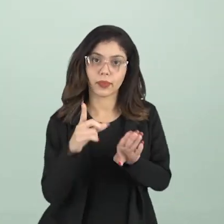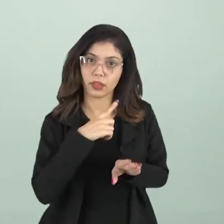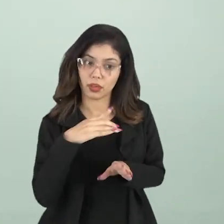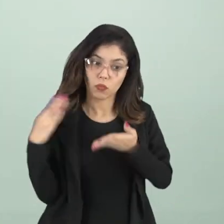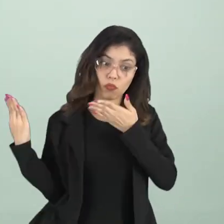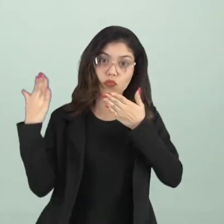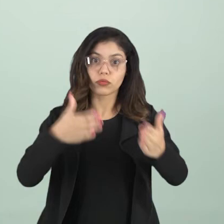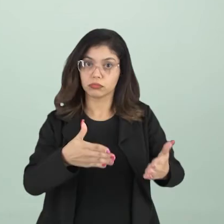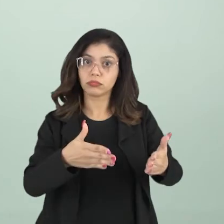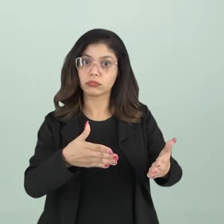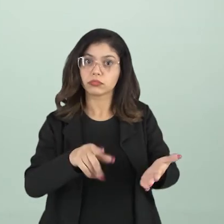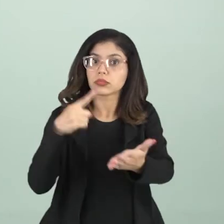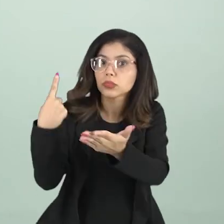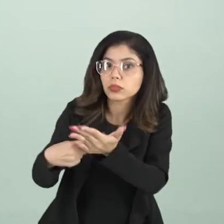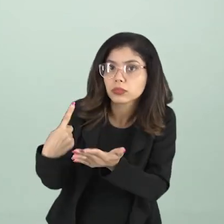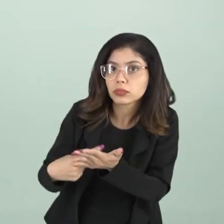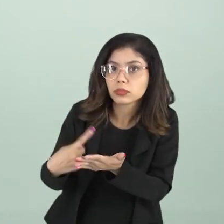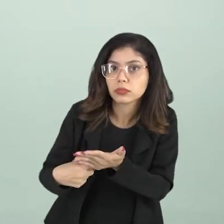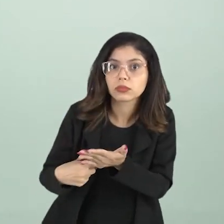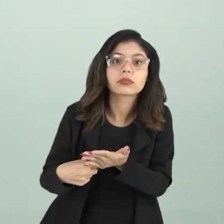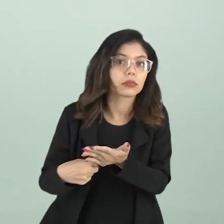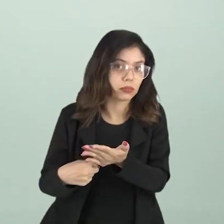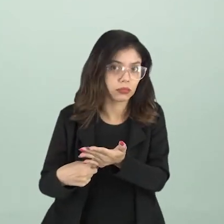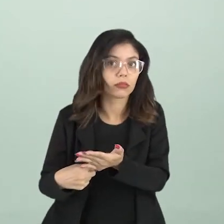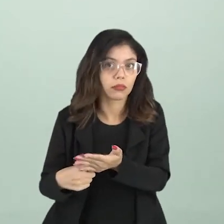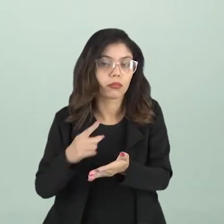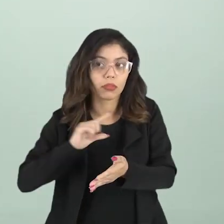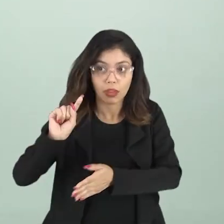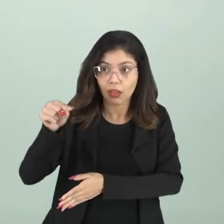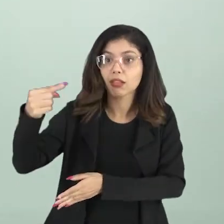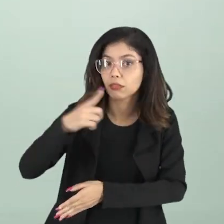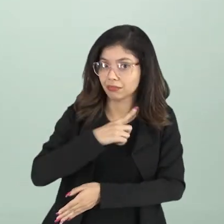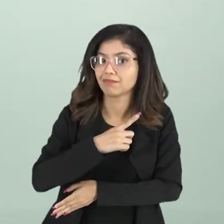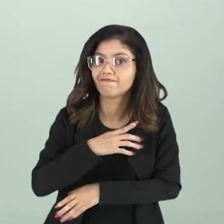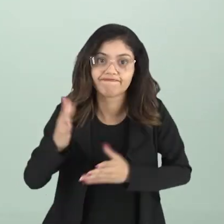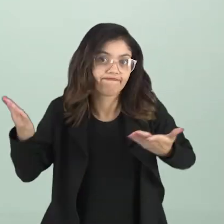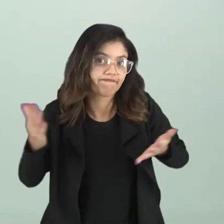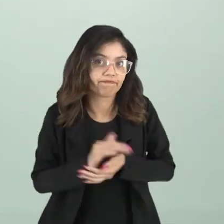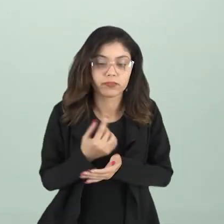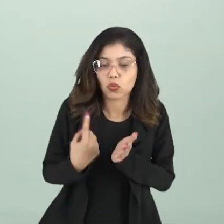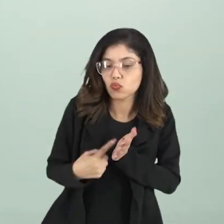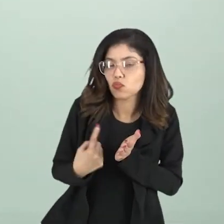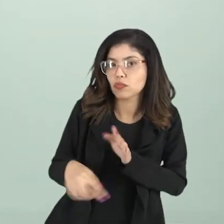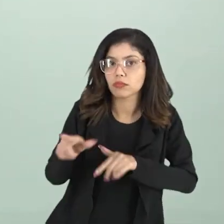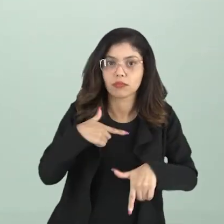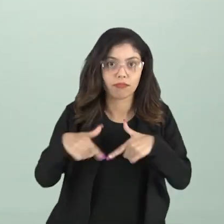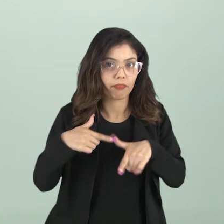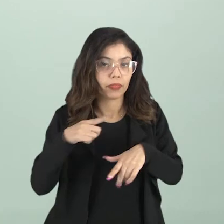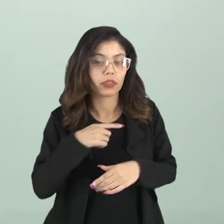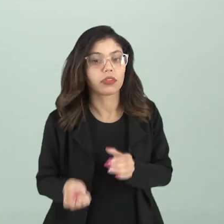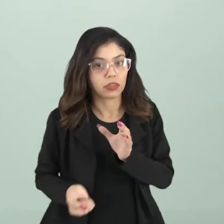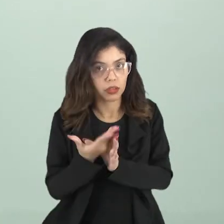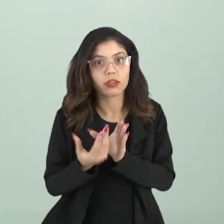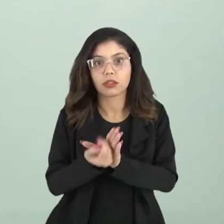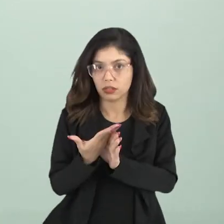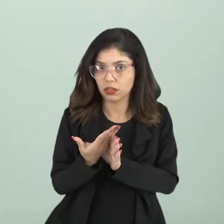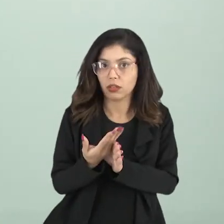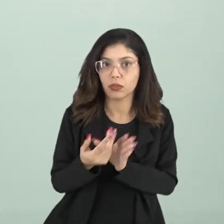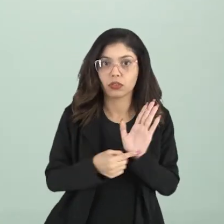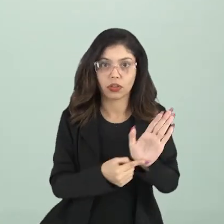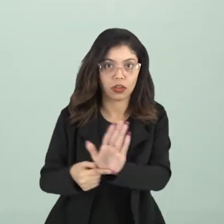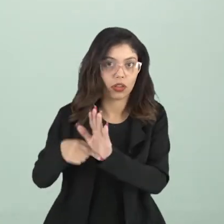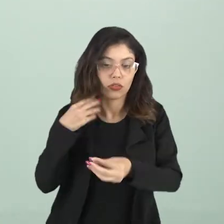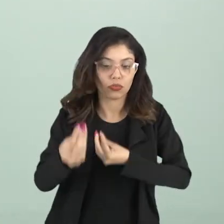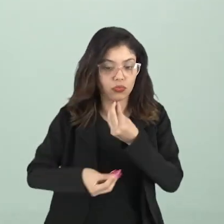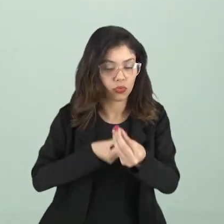a determinação das condições econômicas que ali estão. As condições de trabalho que são aplicadas, que são